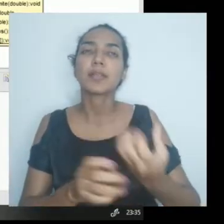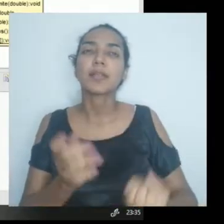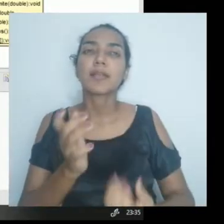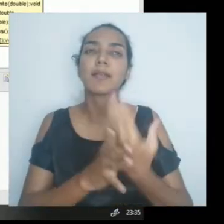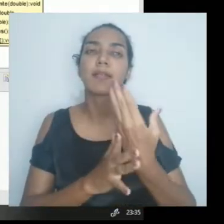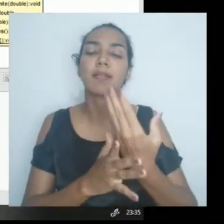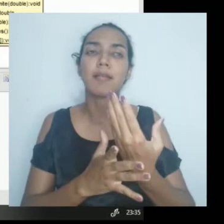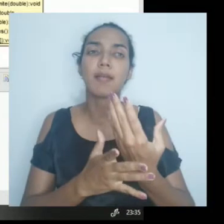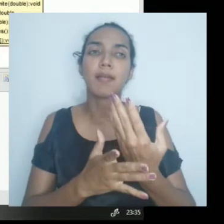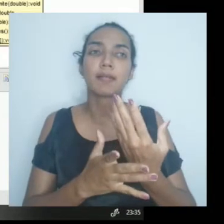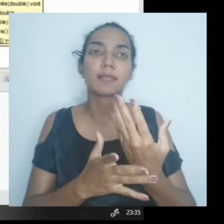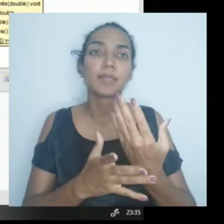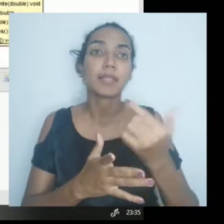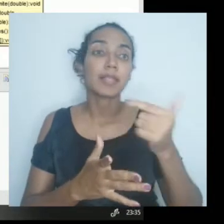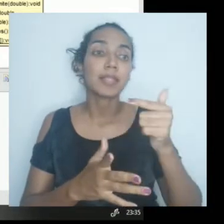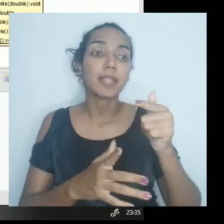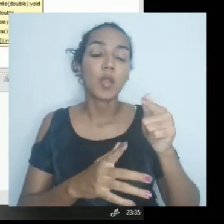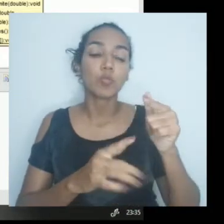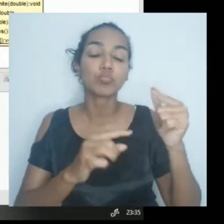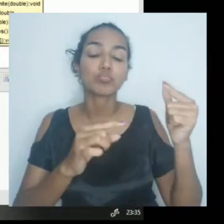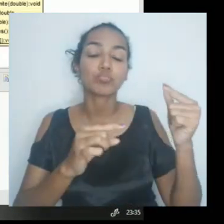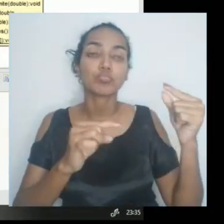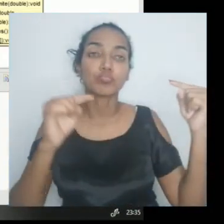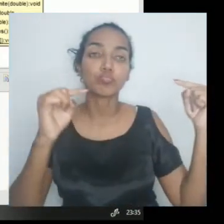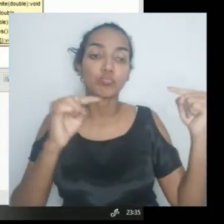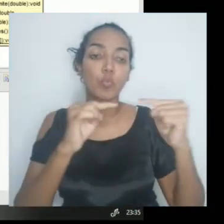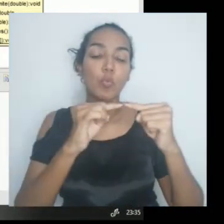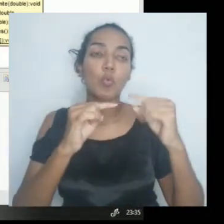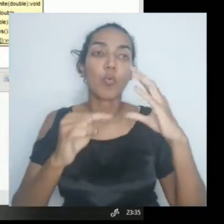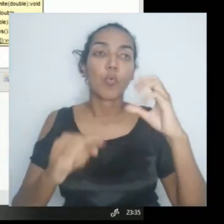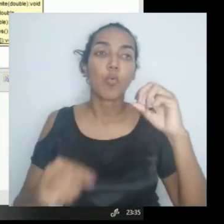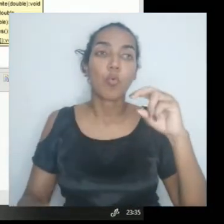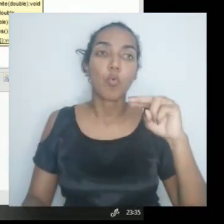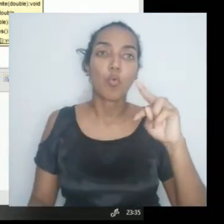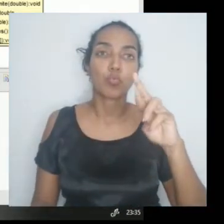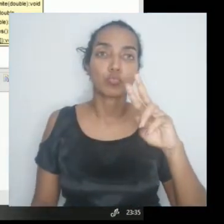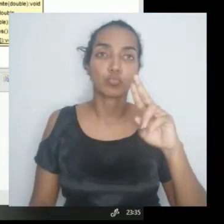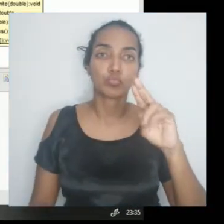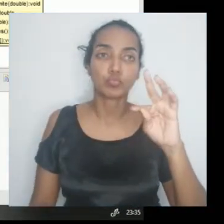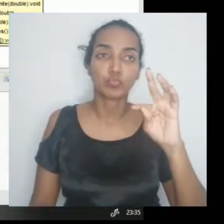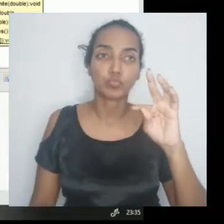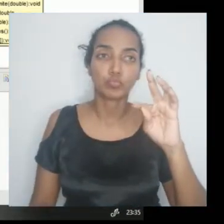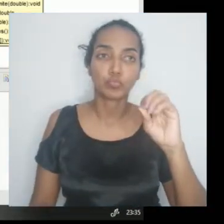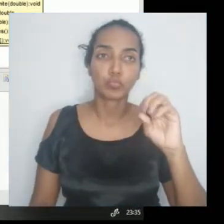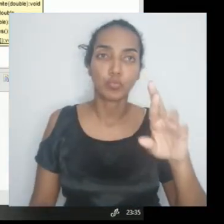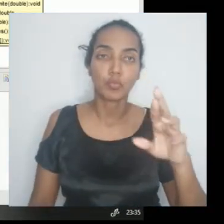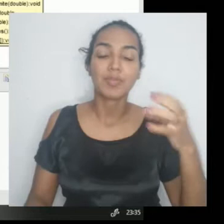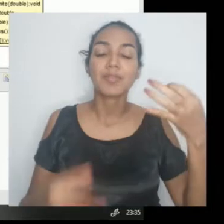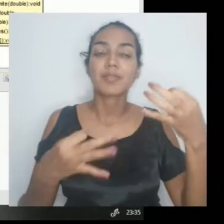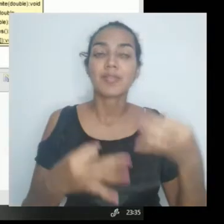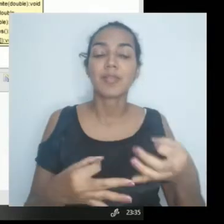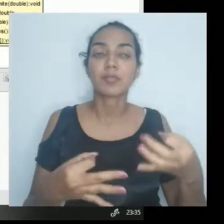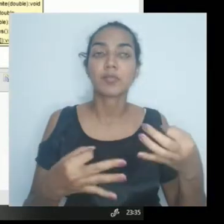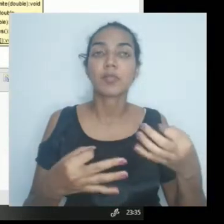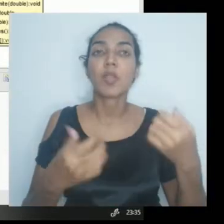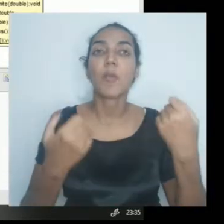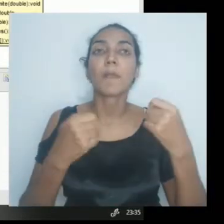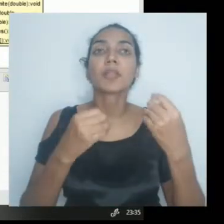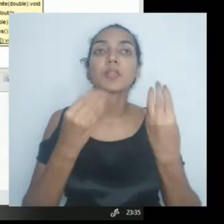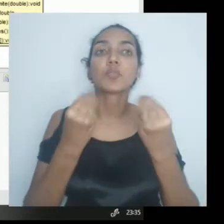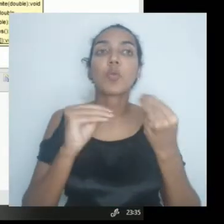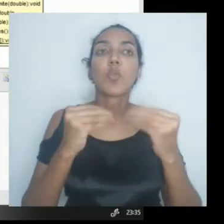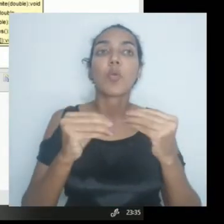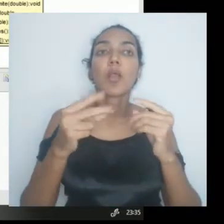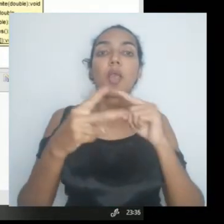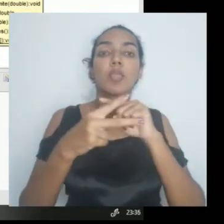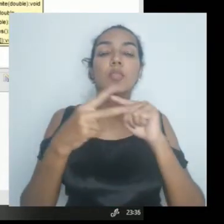da classe mãe. Nesse caso, para chamar o construtor de forma adequada, eu preciso passar dois parâmetros, assim como na classe conta eu tinha definido.